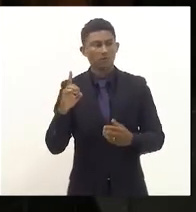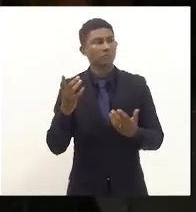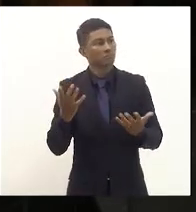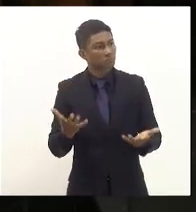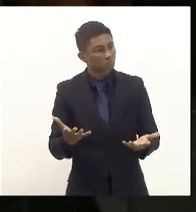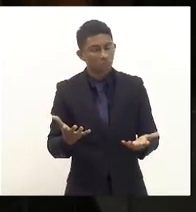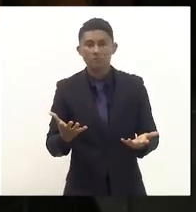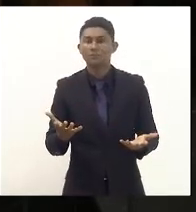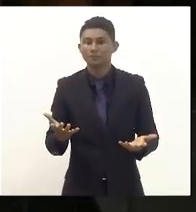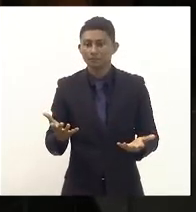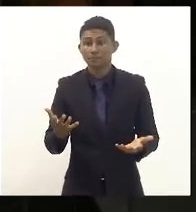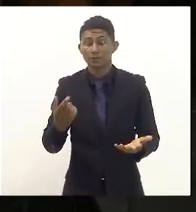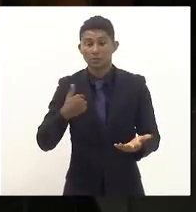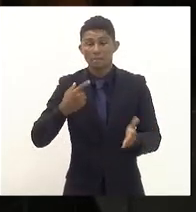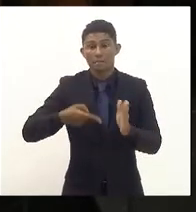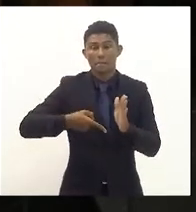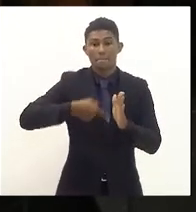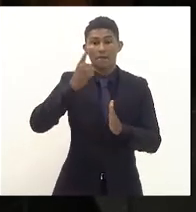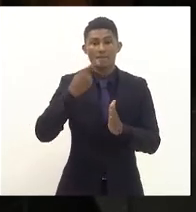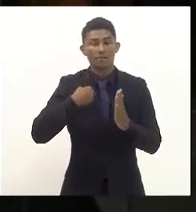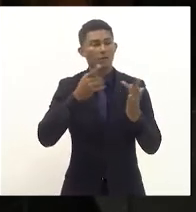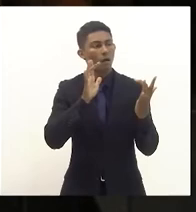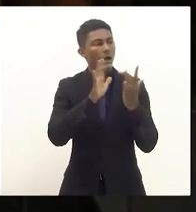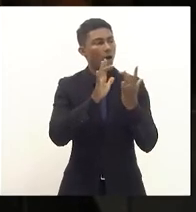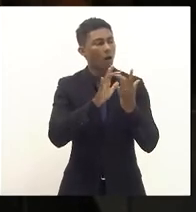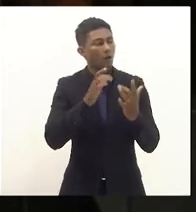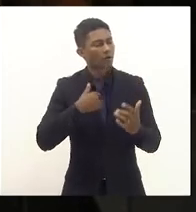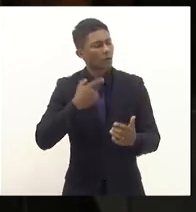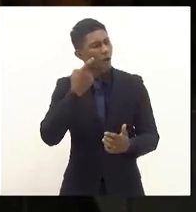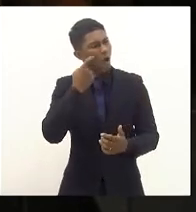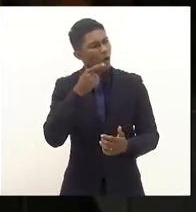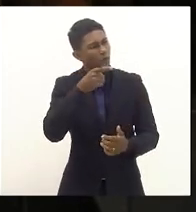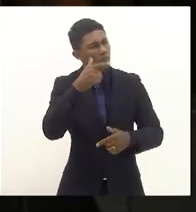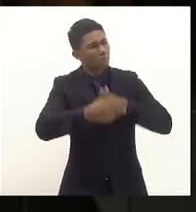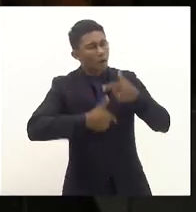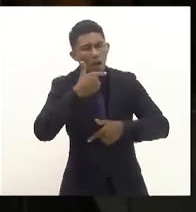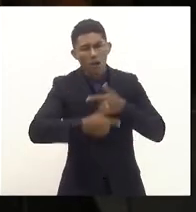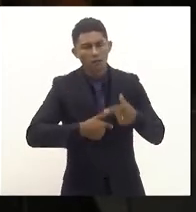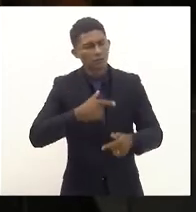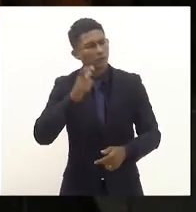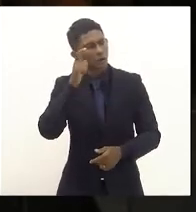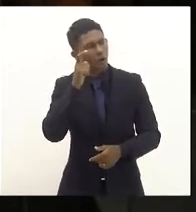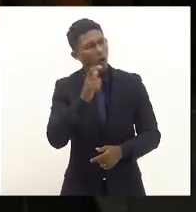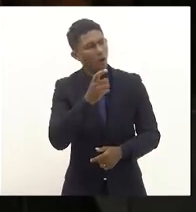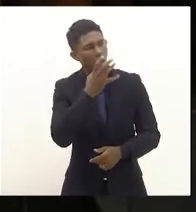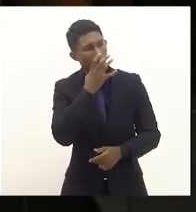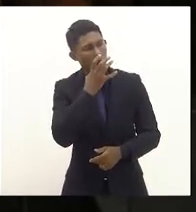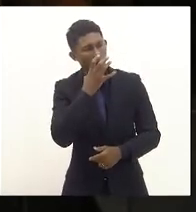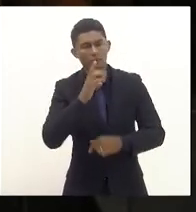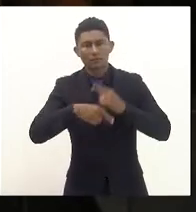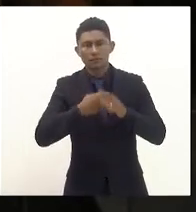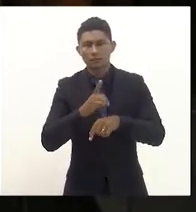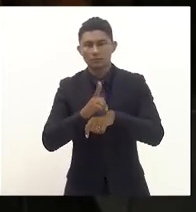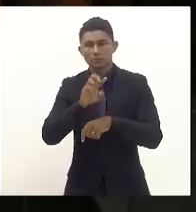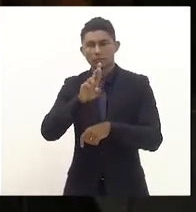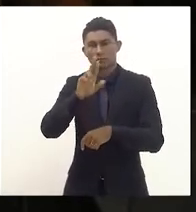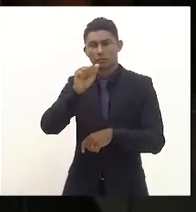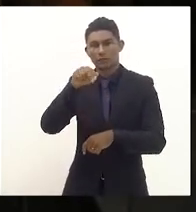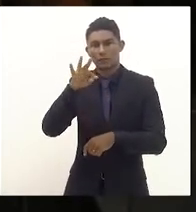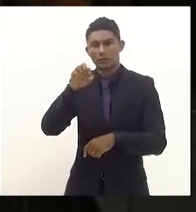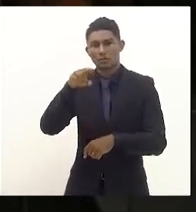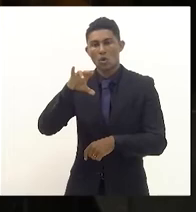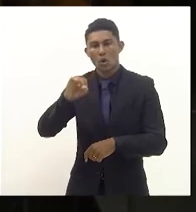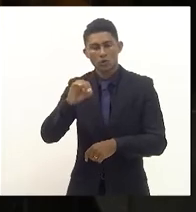foi quando eu tive primeiro contato e mais admiração aí depois eu trabalho do Senhor depois que permaneci com o Doutor António Vicente e eu